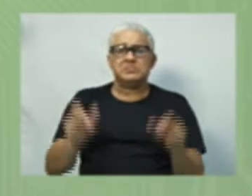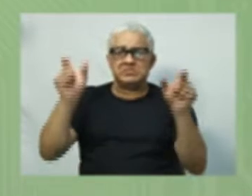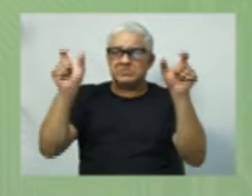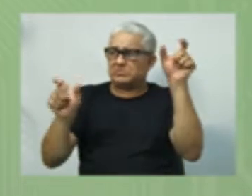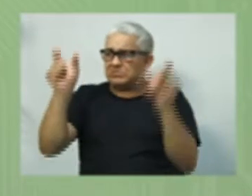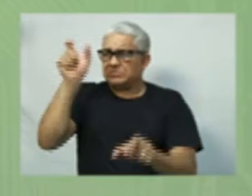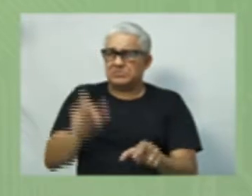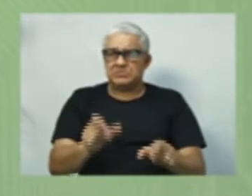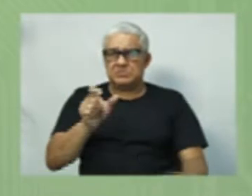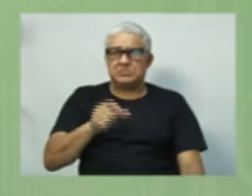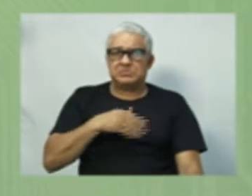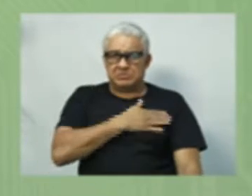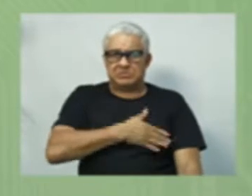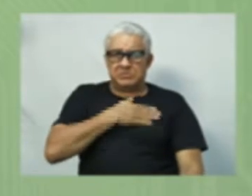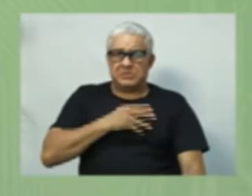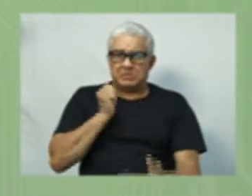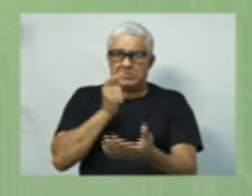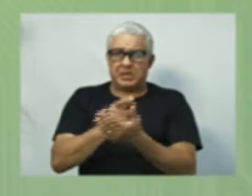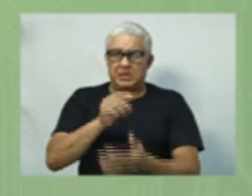tributos?